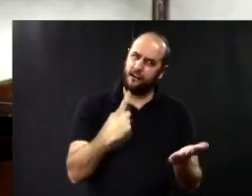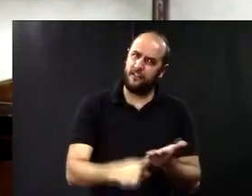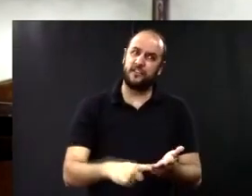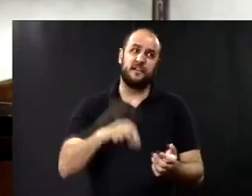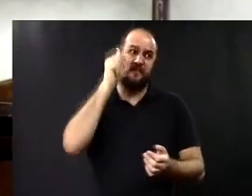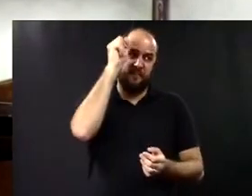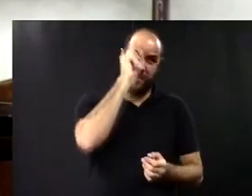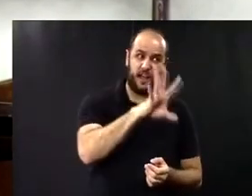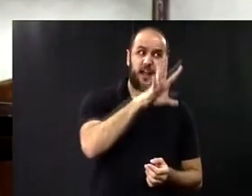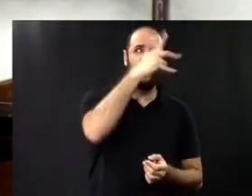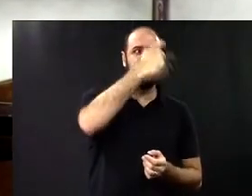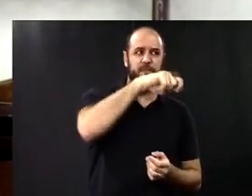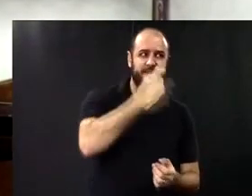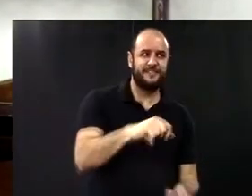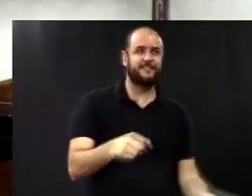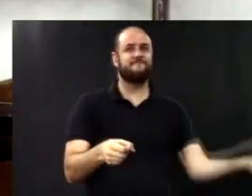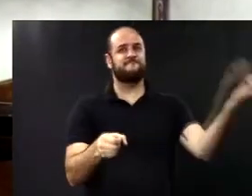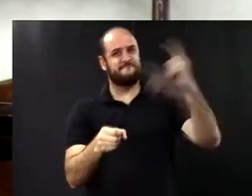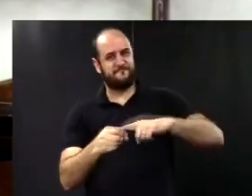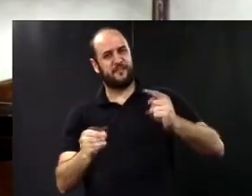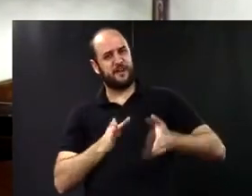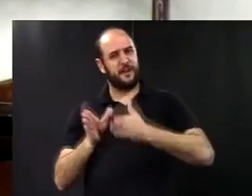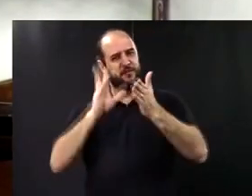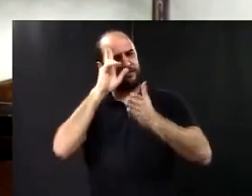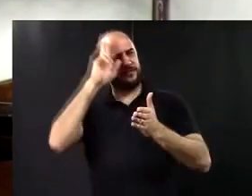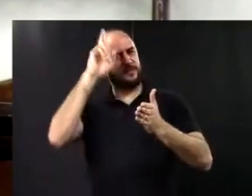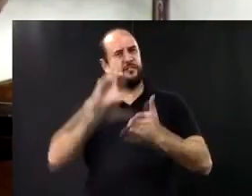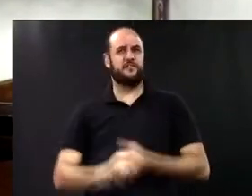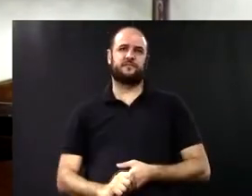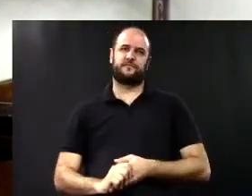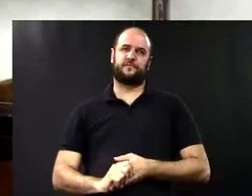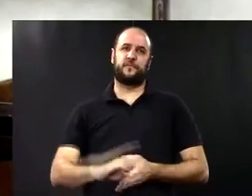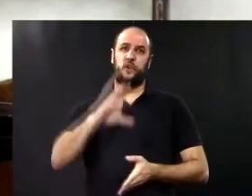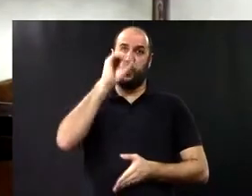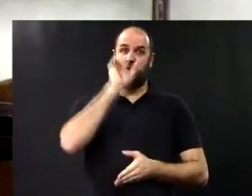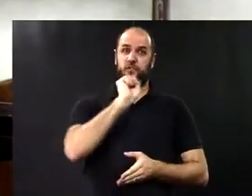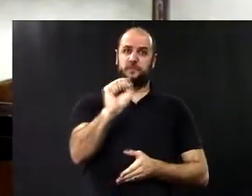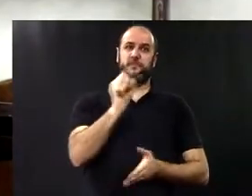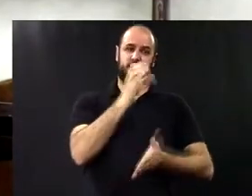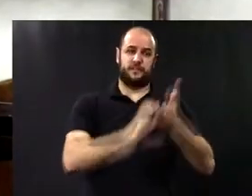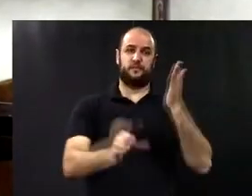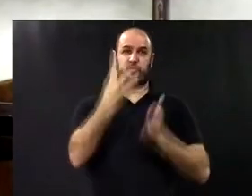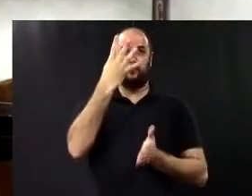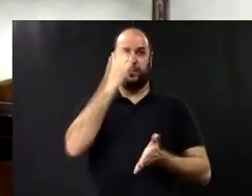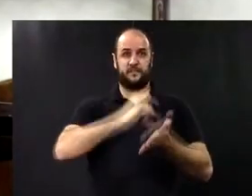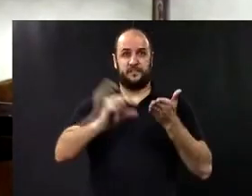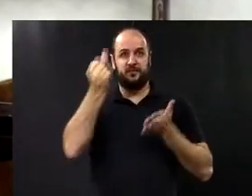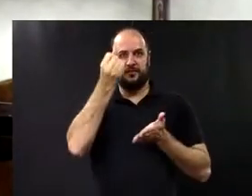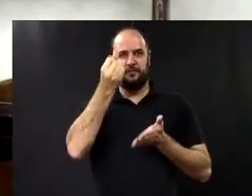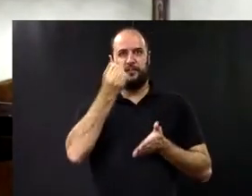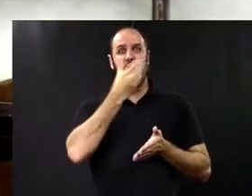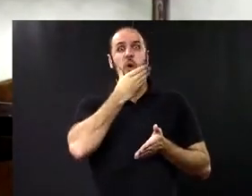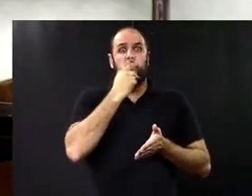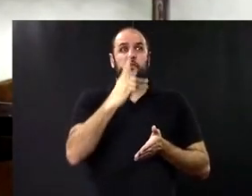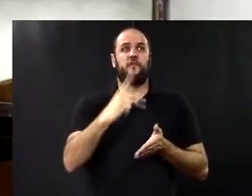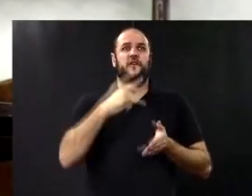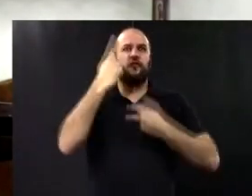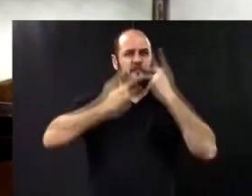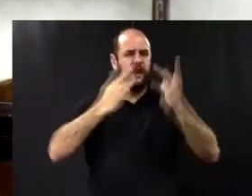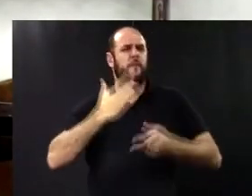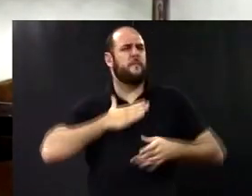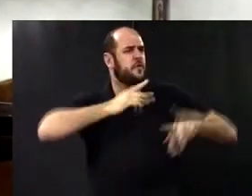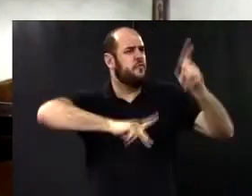revelar que eles precisavam voltar para os caminhos do Senhor. Oséias capítulo 4, versículo 6, quando o profeta diz que o meu povo está